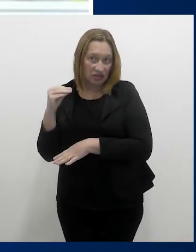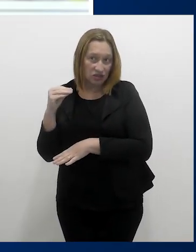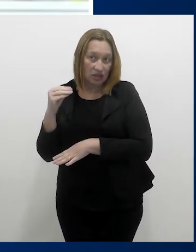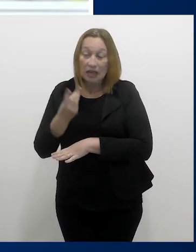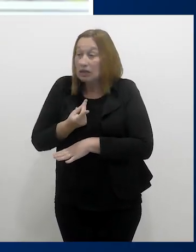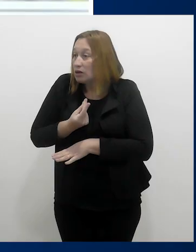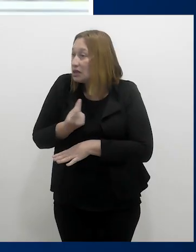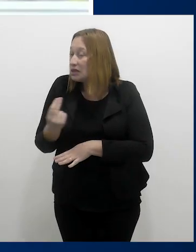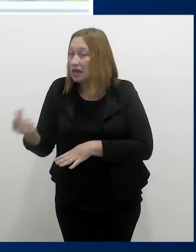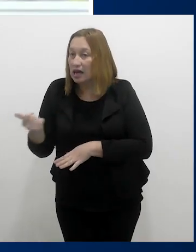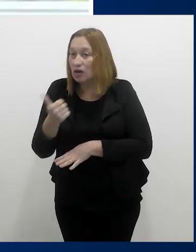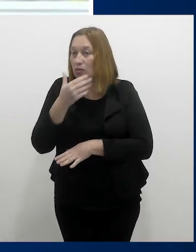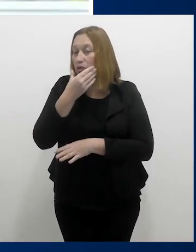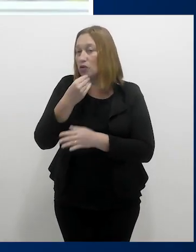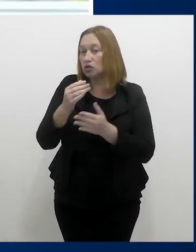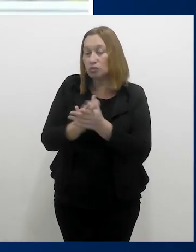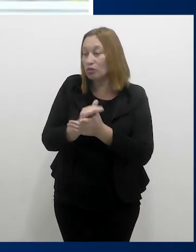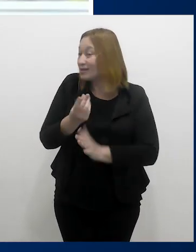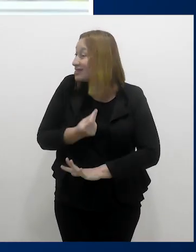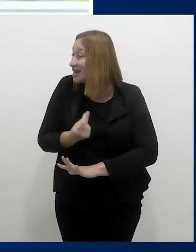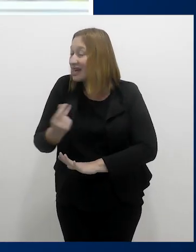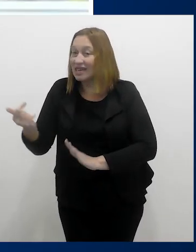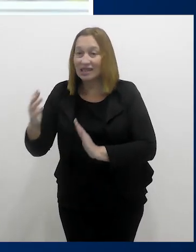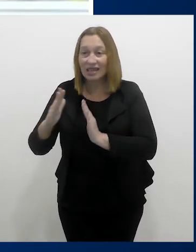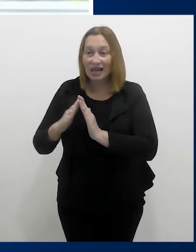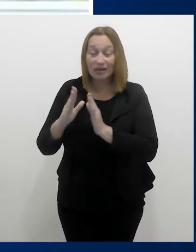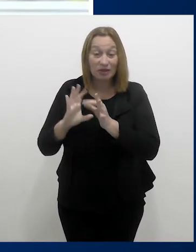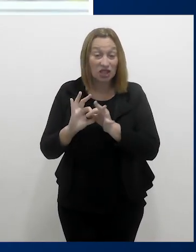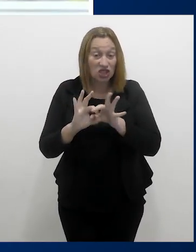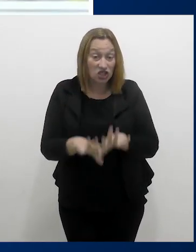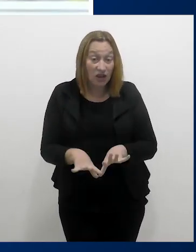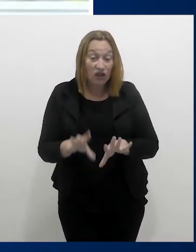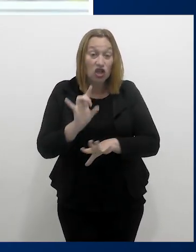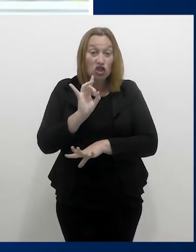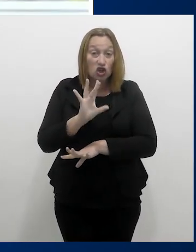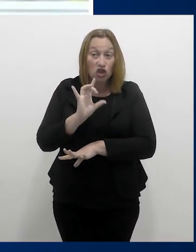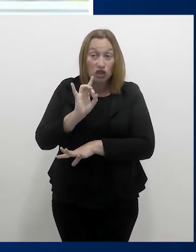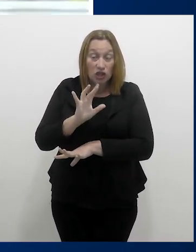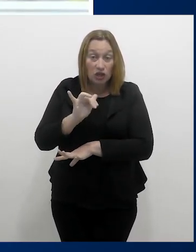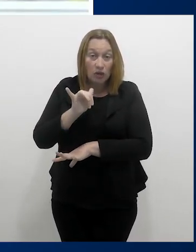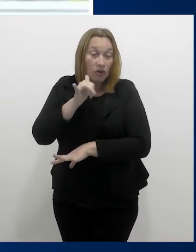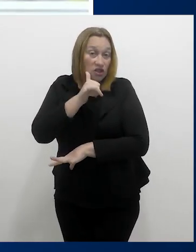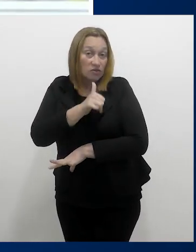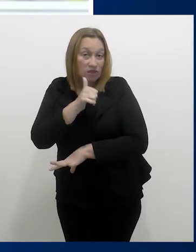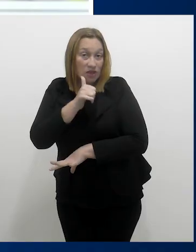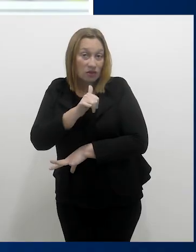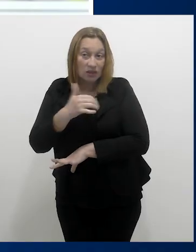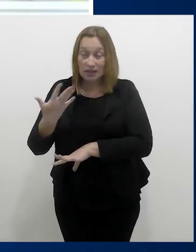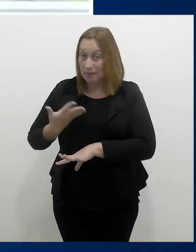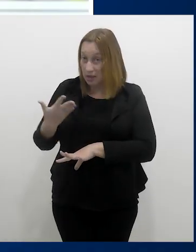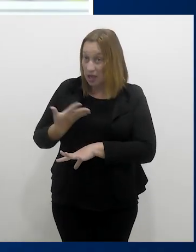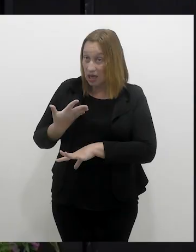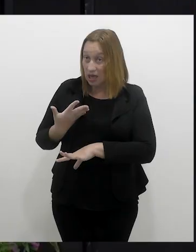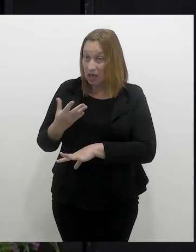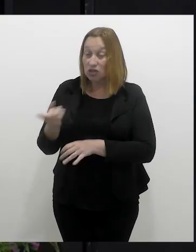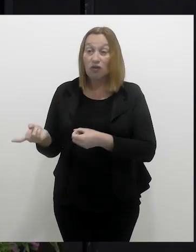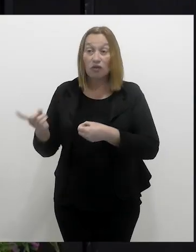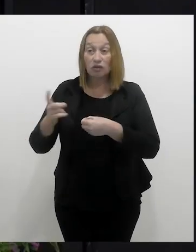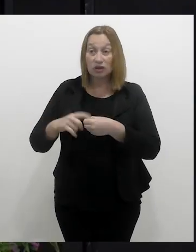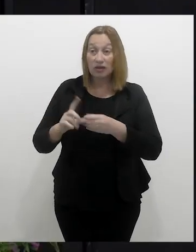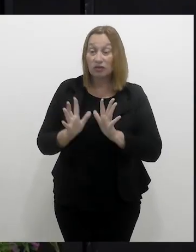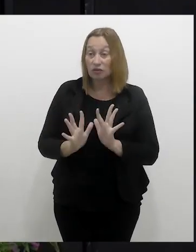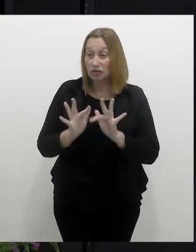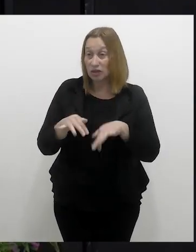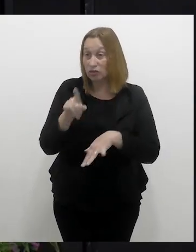eles saíam, meu marido saía com eles, ficava no clube, ficava em outro lugar e só voltava no finalzinho. E assim com todas